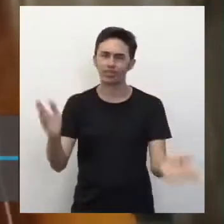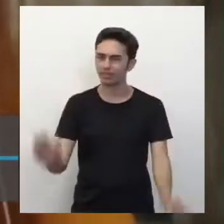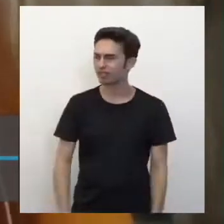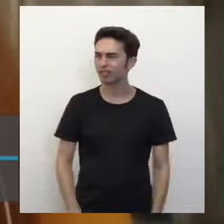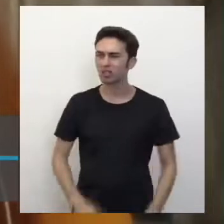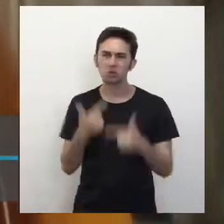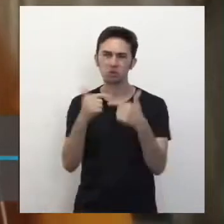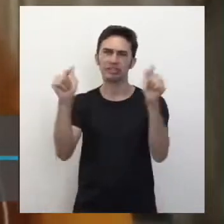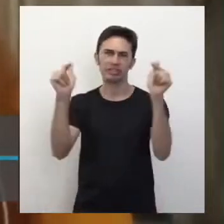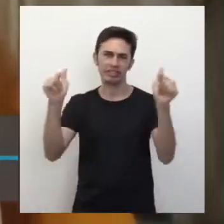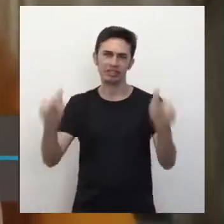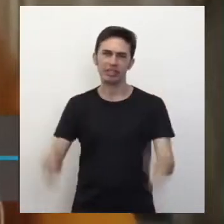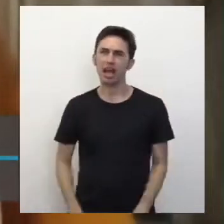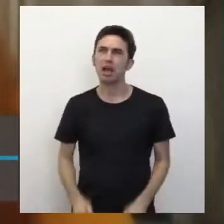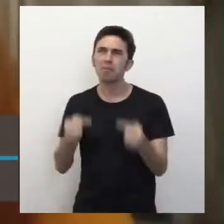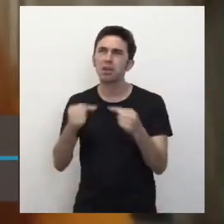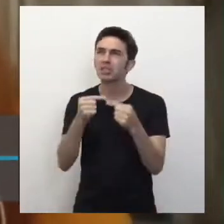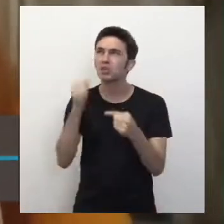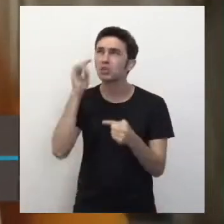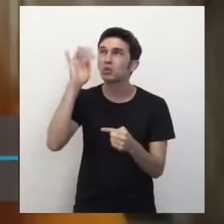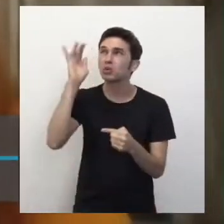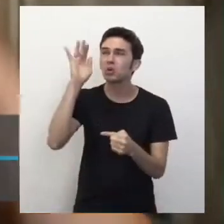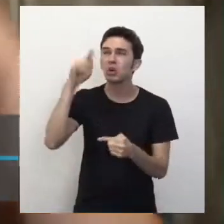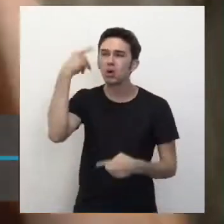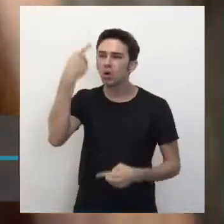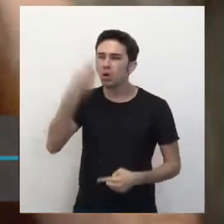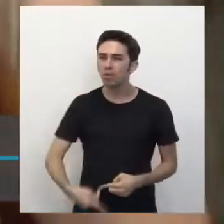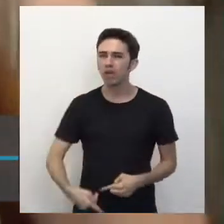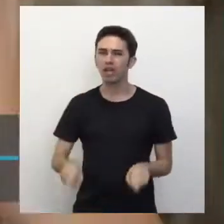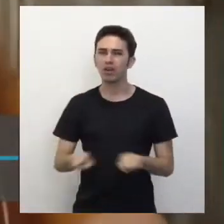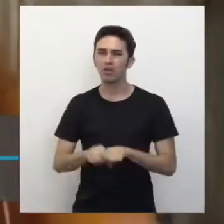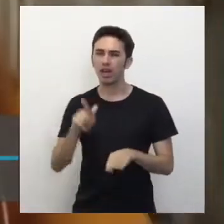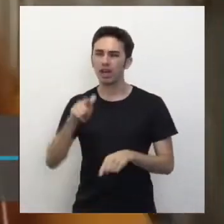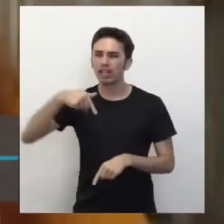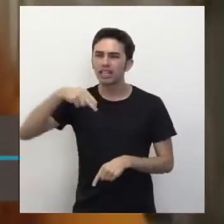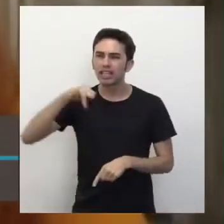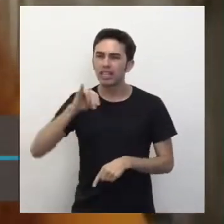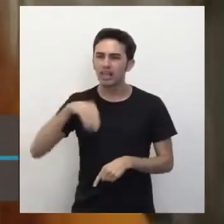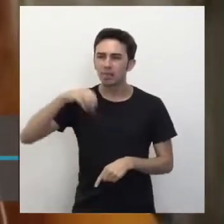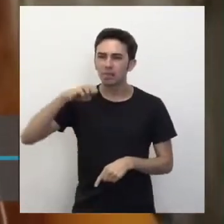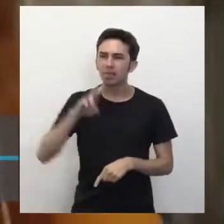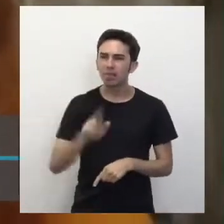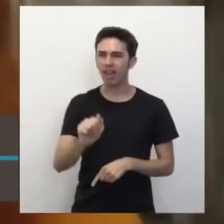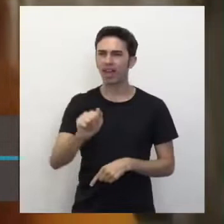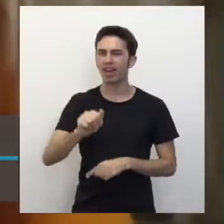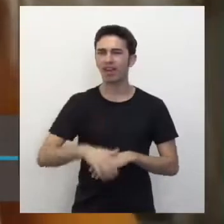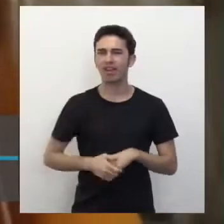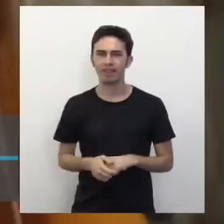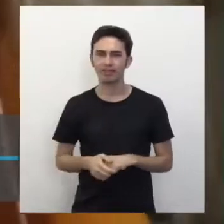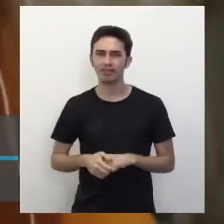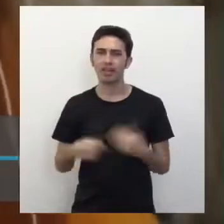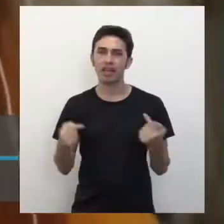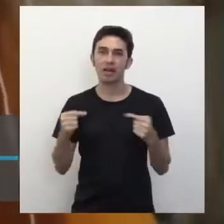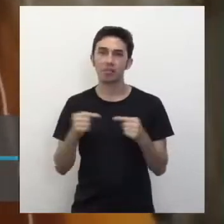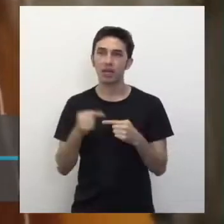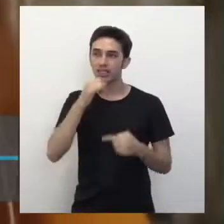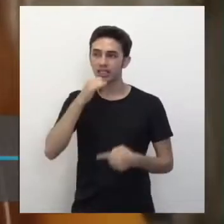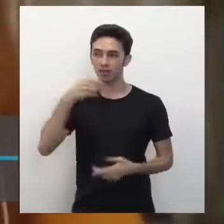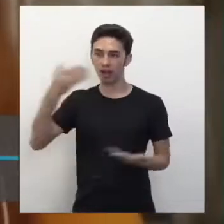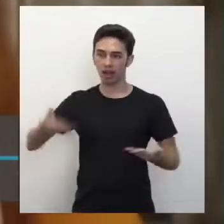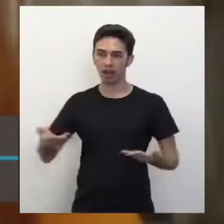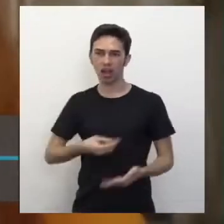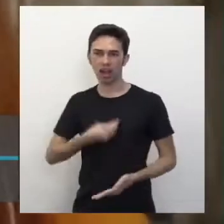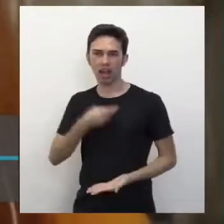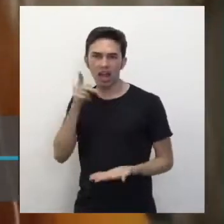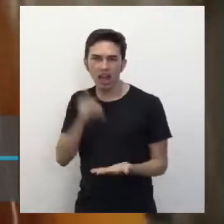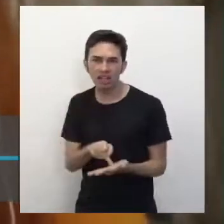liberdade é um sonho humano, uma quimera, algo que no plano da realidade